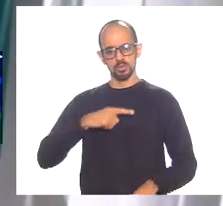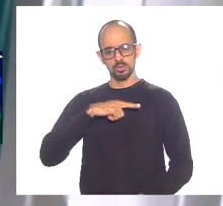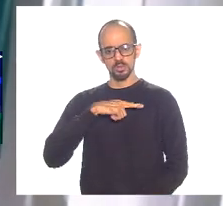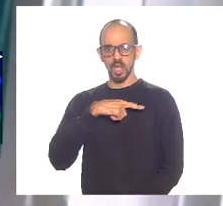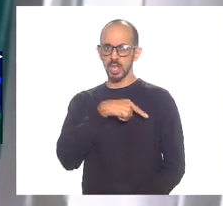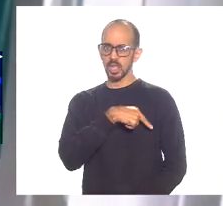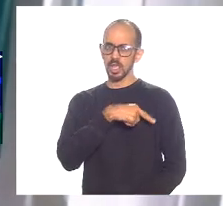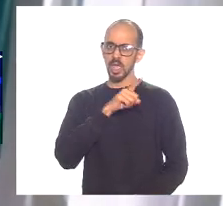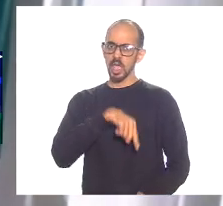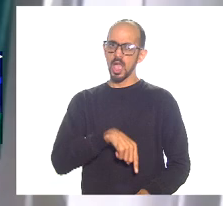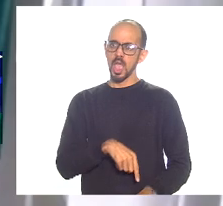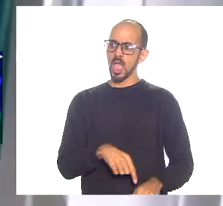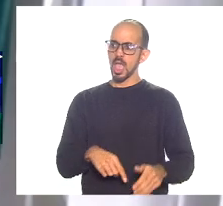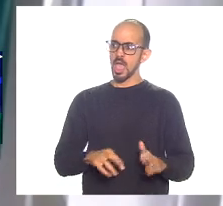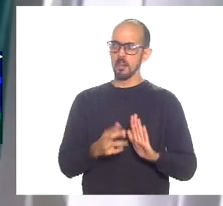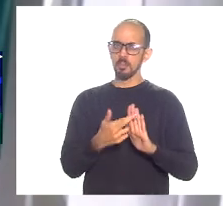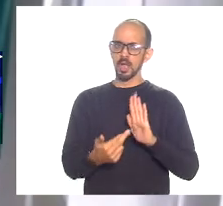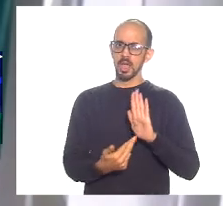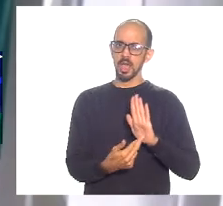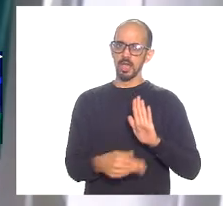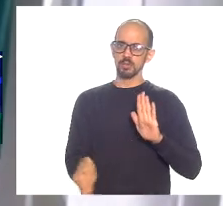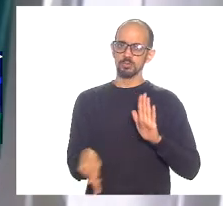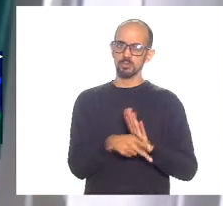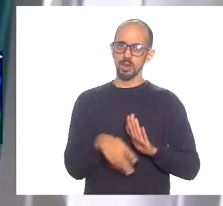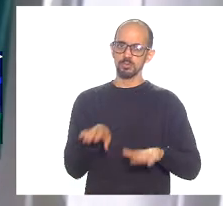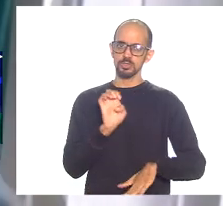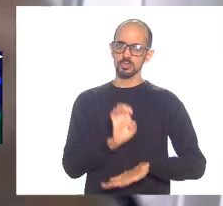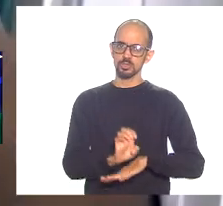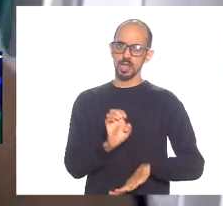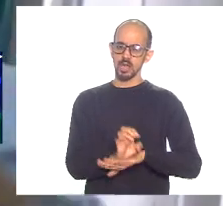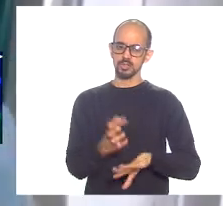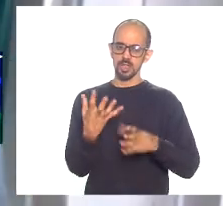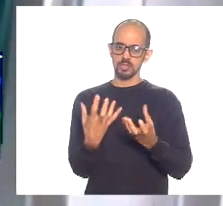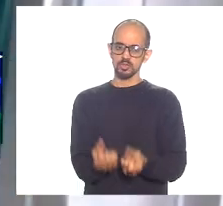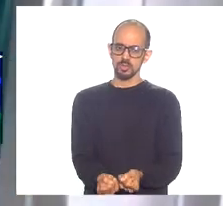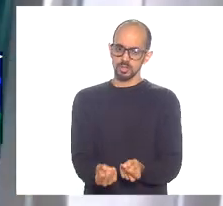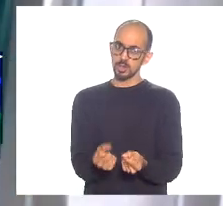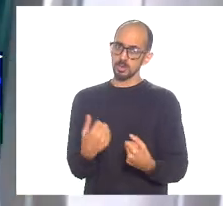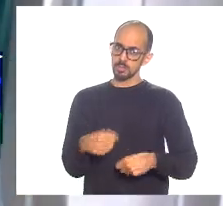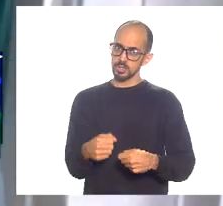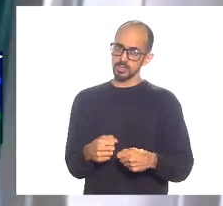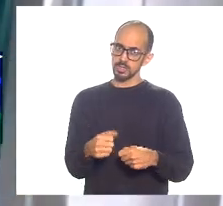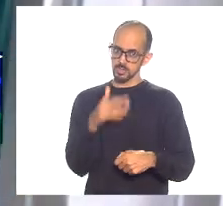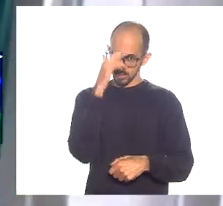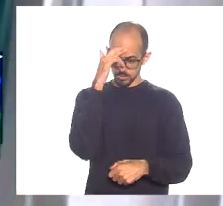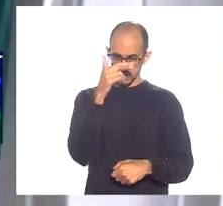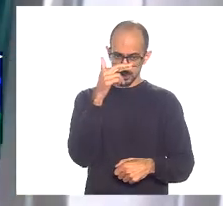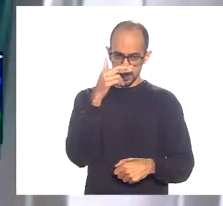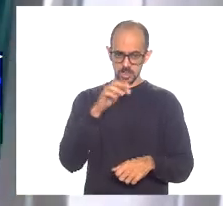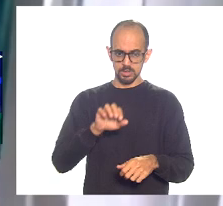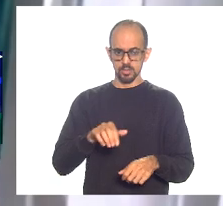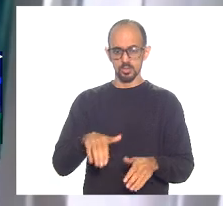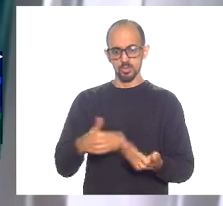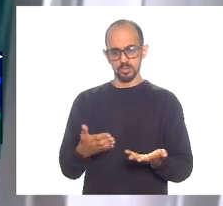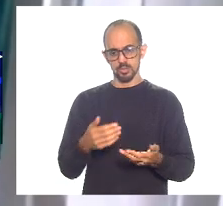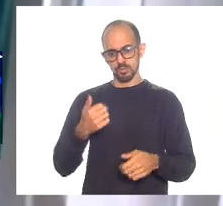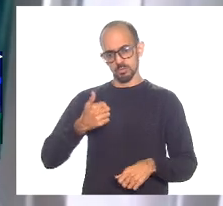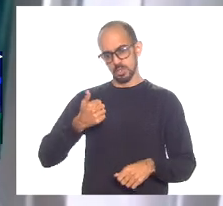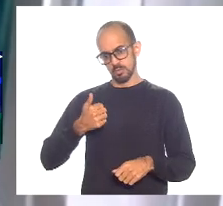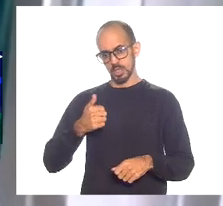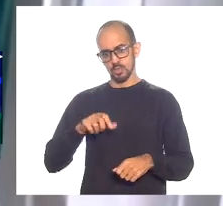como condicionalidade que os estados que aderirem terão que cumprir Só se primeiro limpar essa área para o deputado que tem gente